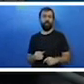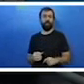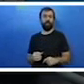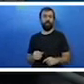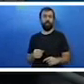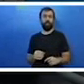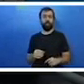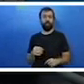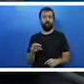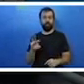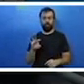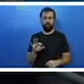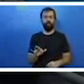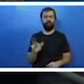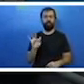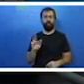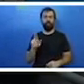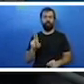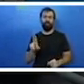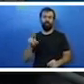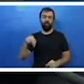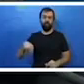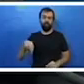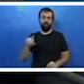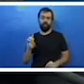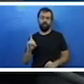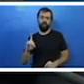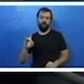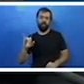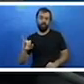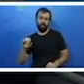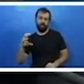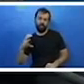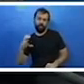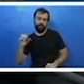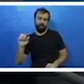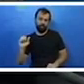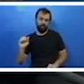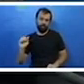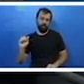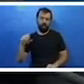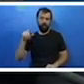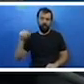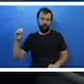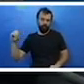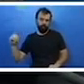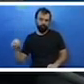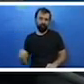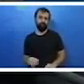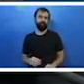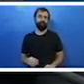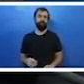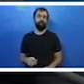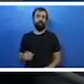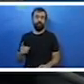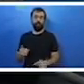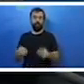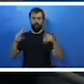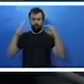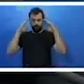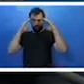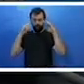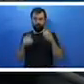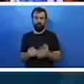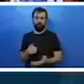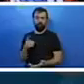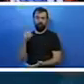em pó e dava muito prejuízo, então ordenou-se que todo o ouro fosse para